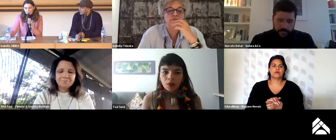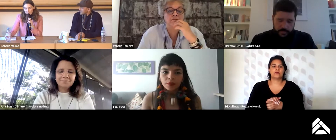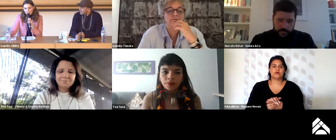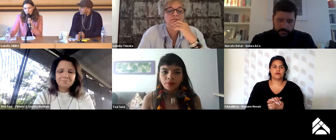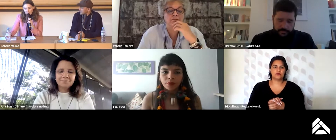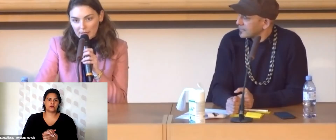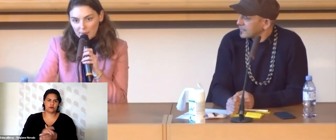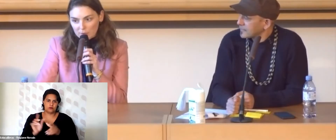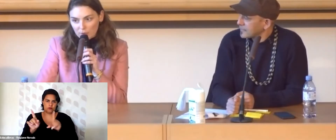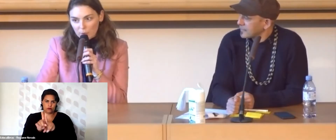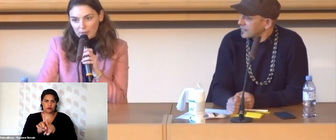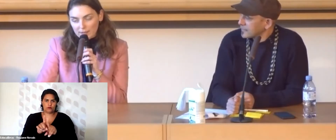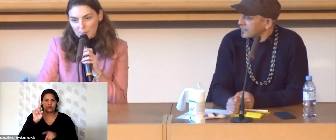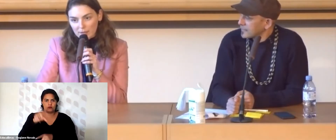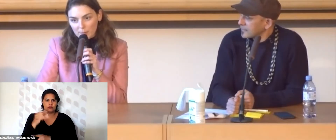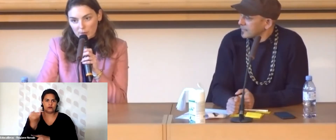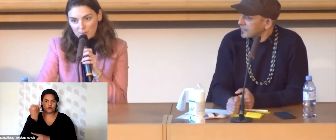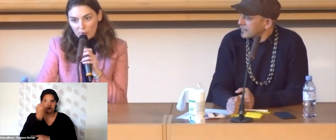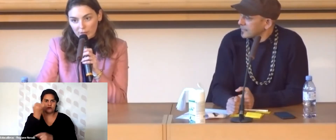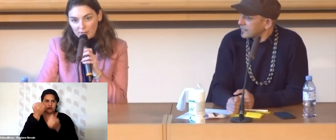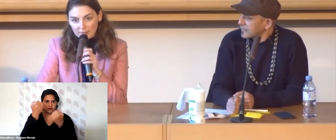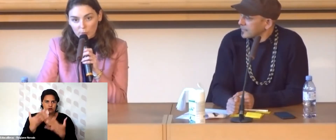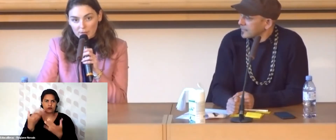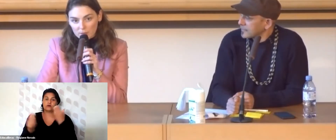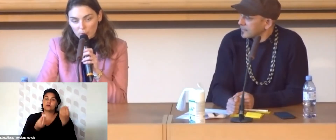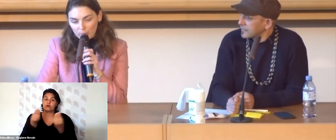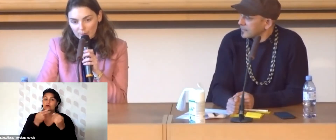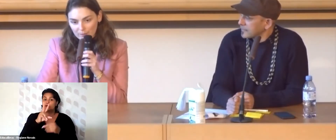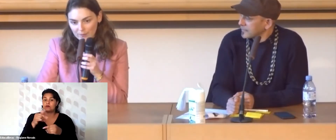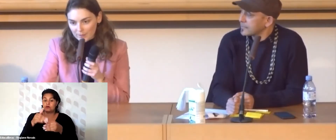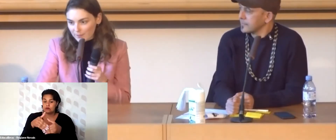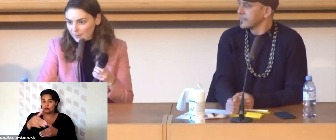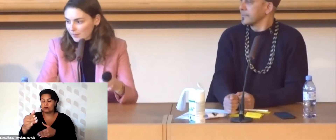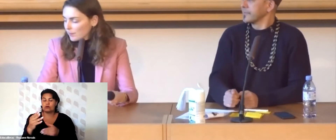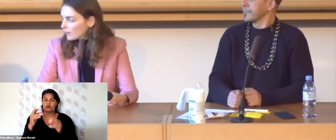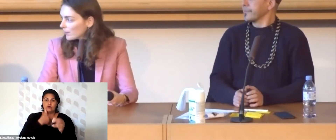será importante também ela mencionar o que ela espera da próxima governança do Brasil.